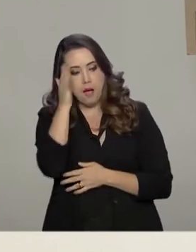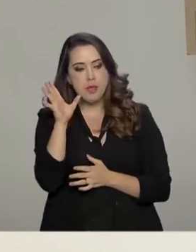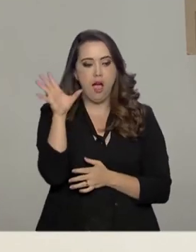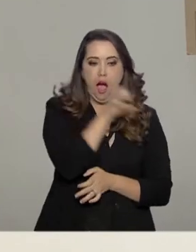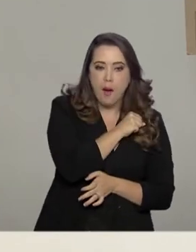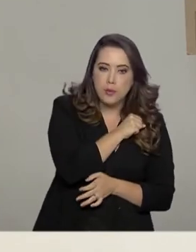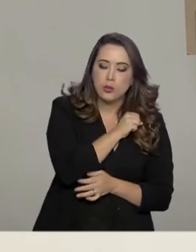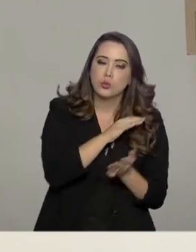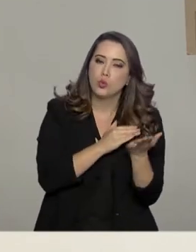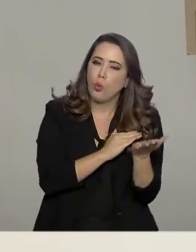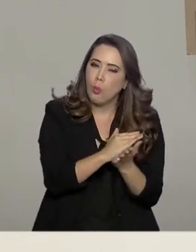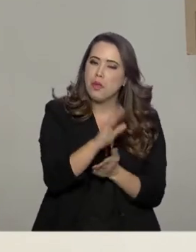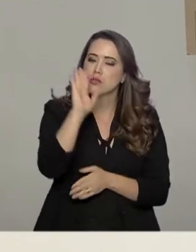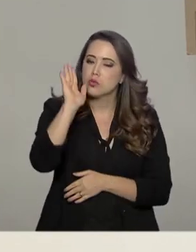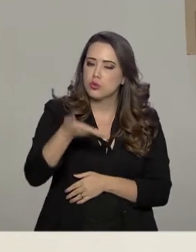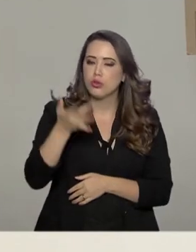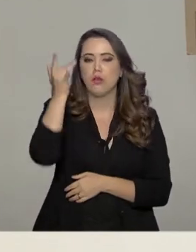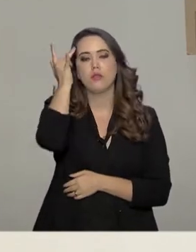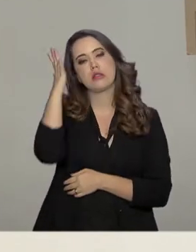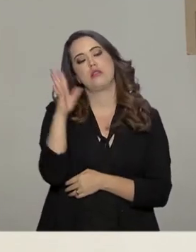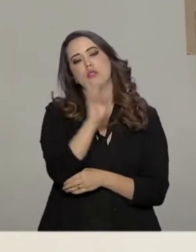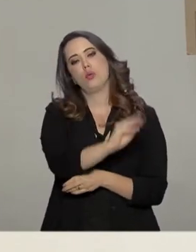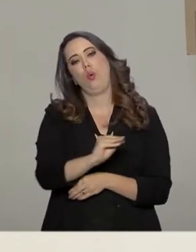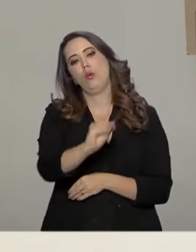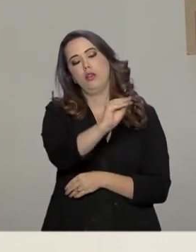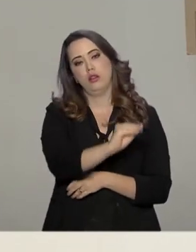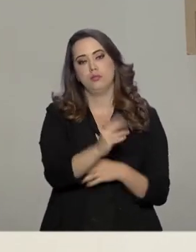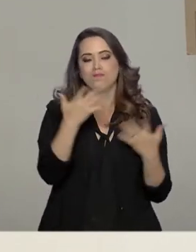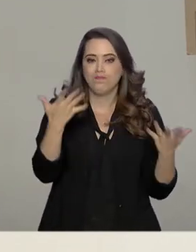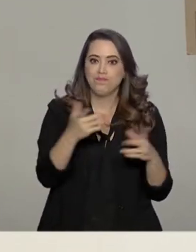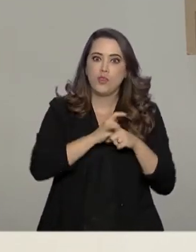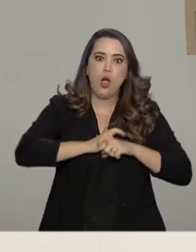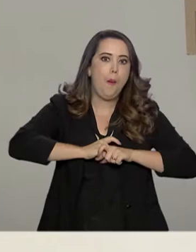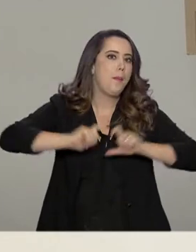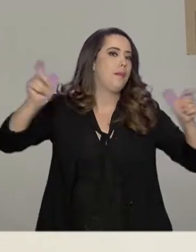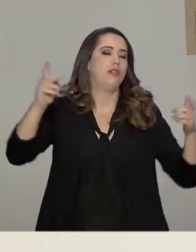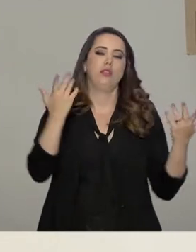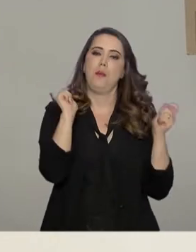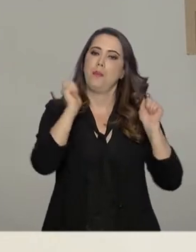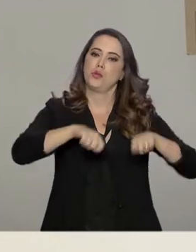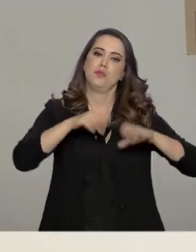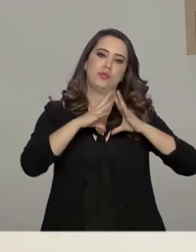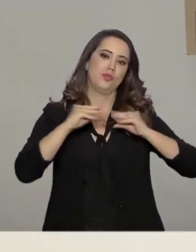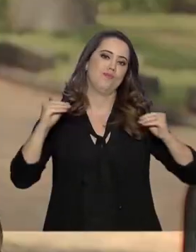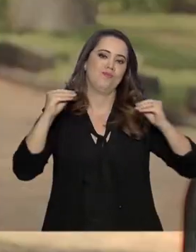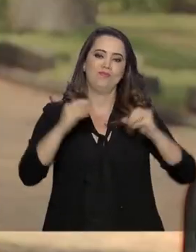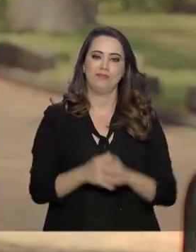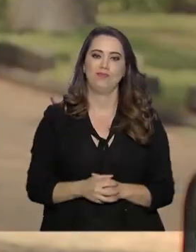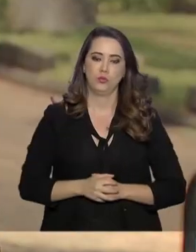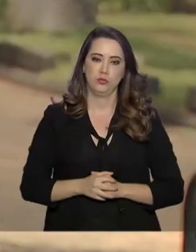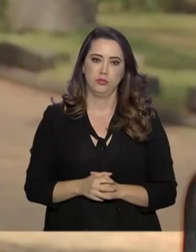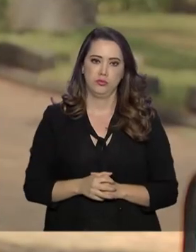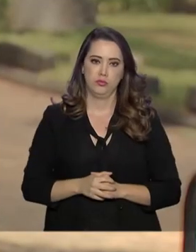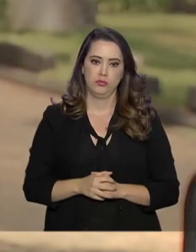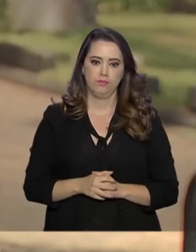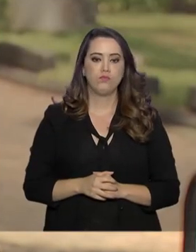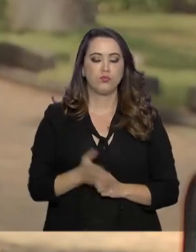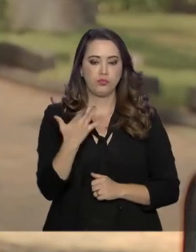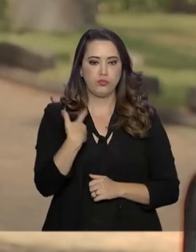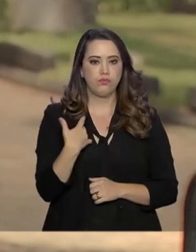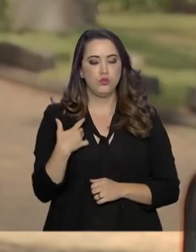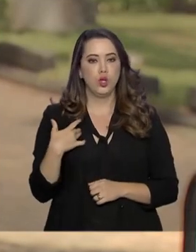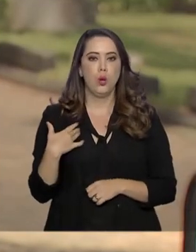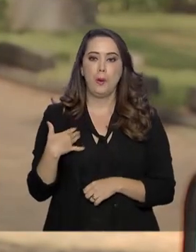fase bem inicial, facilita o tratamento e aumenta muito a possibilidade de cura. Para sensibilizar os